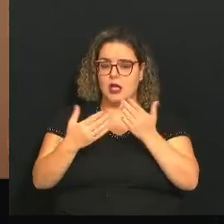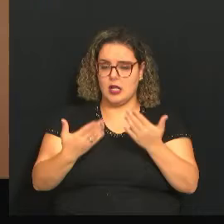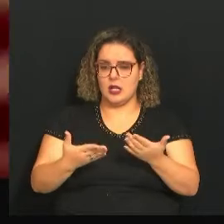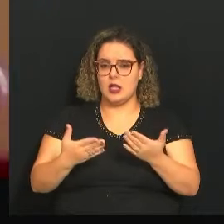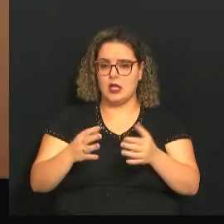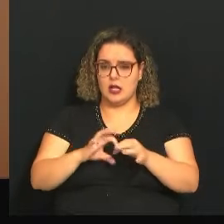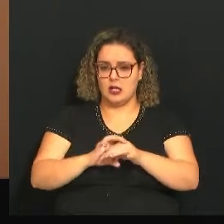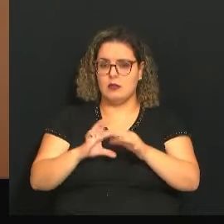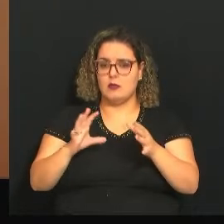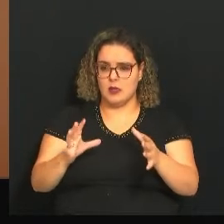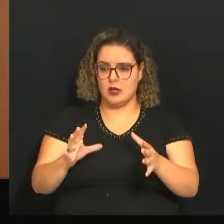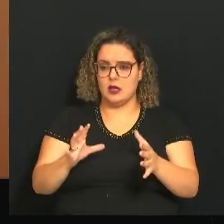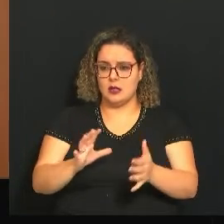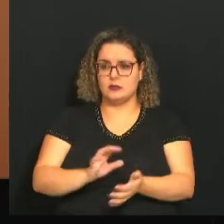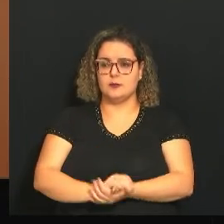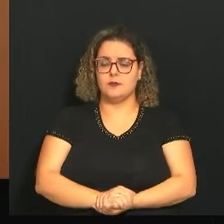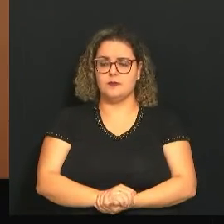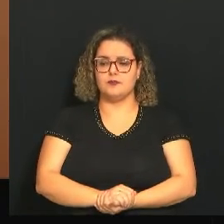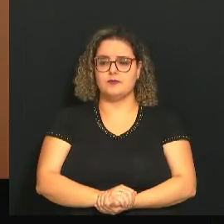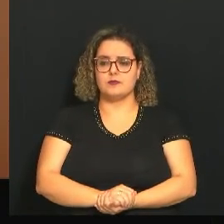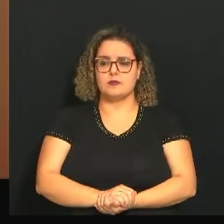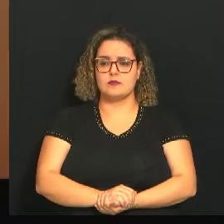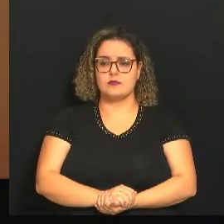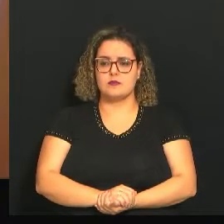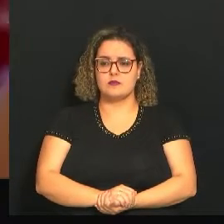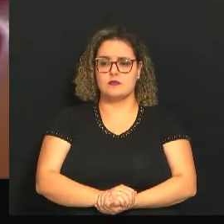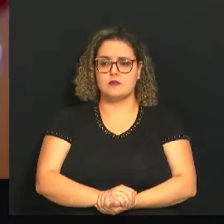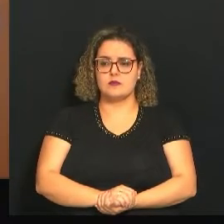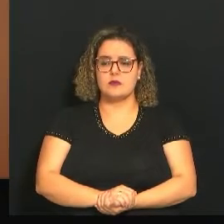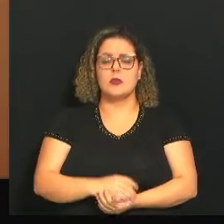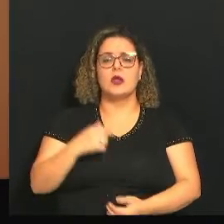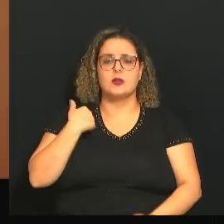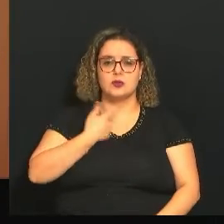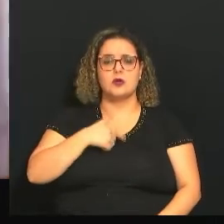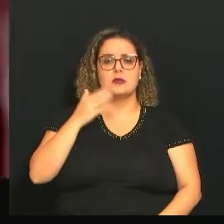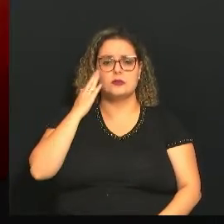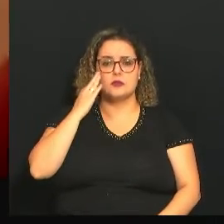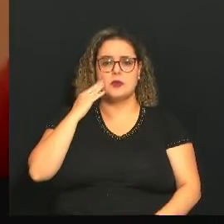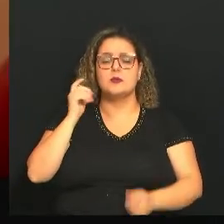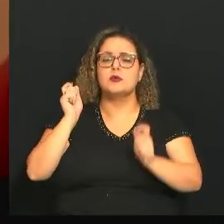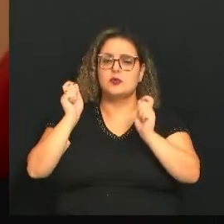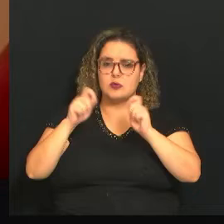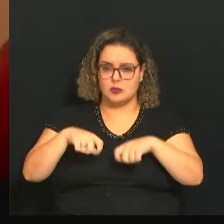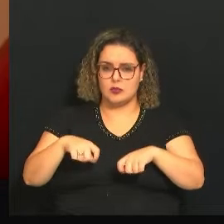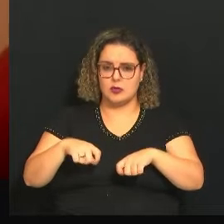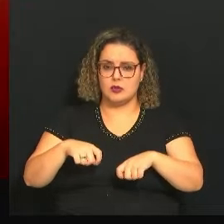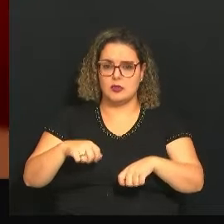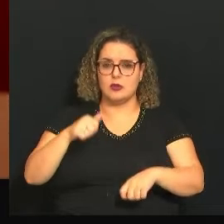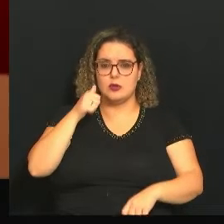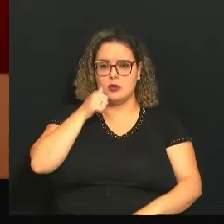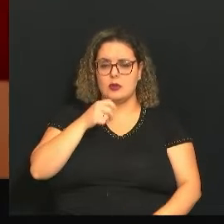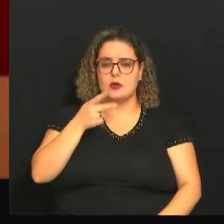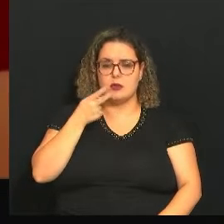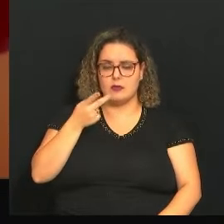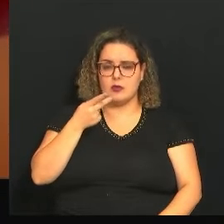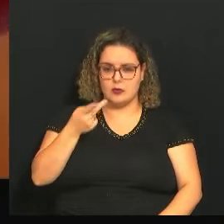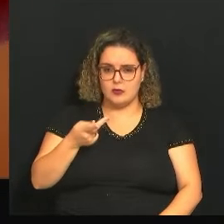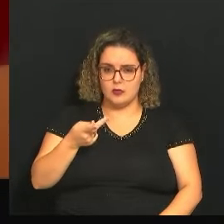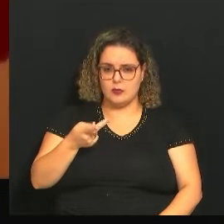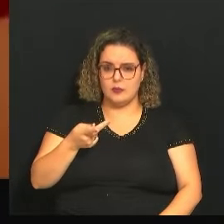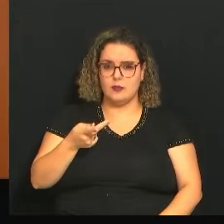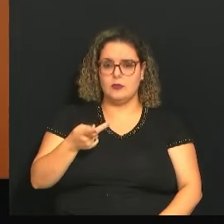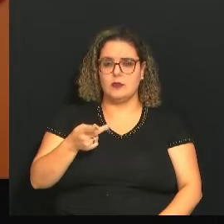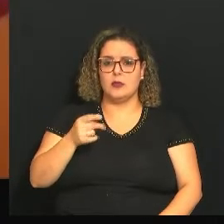48,60%, não passa de 40% de gasto com folha, porque a gente sabe do potencial, que a Fernanda falou aí agora, tanto do